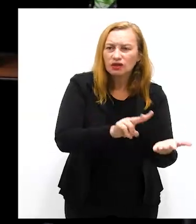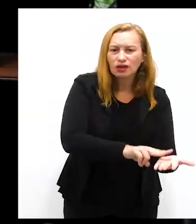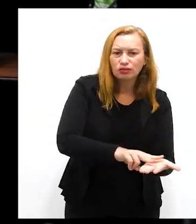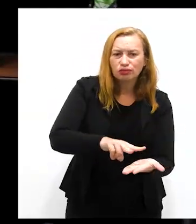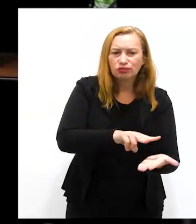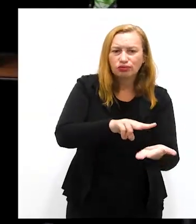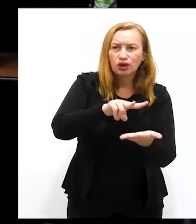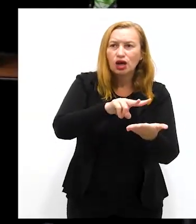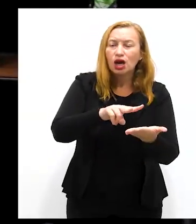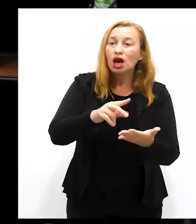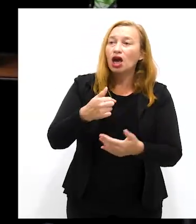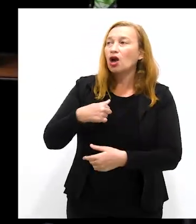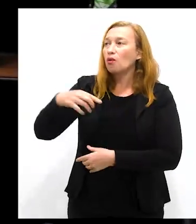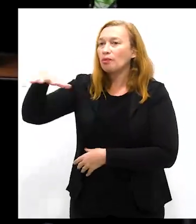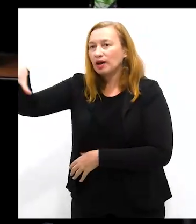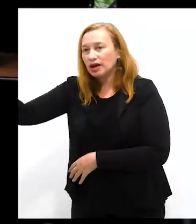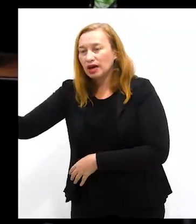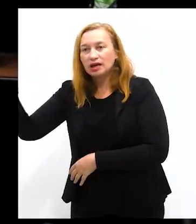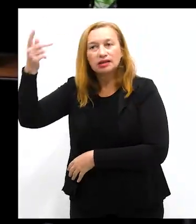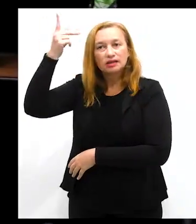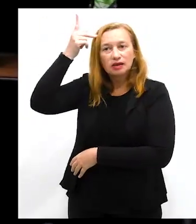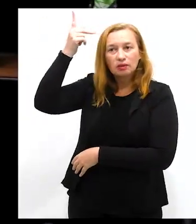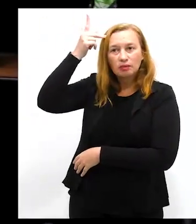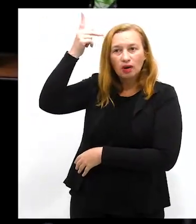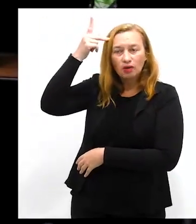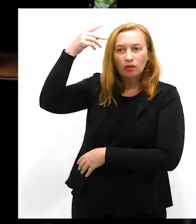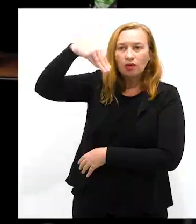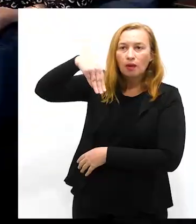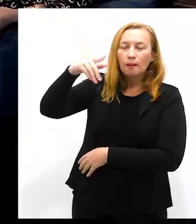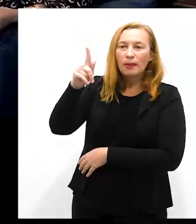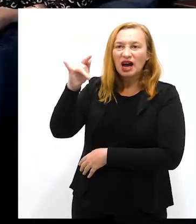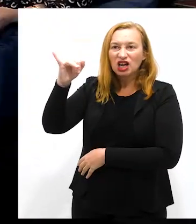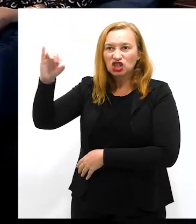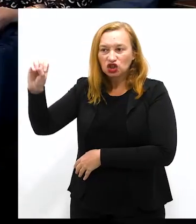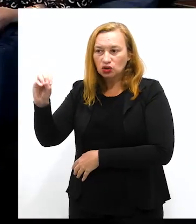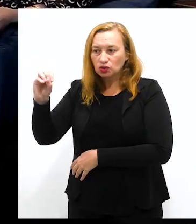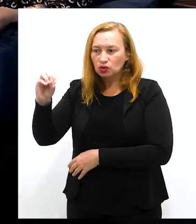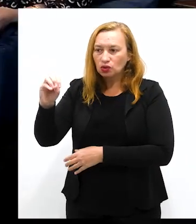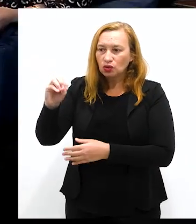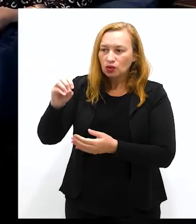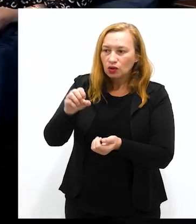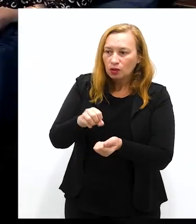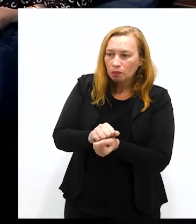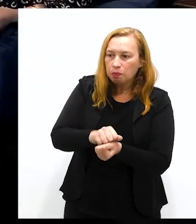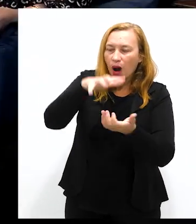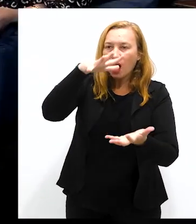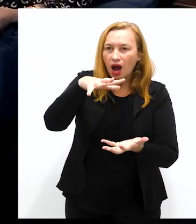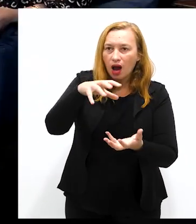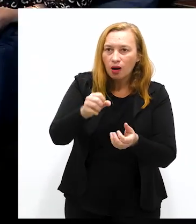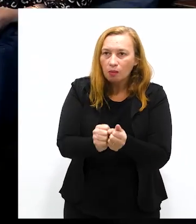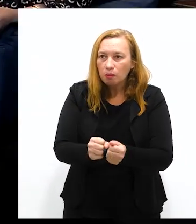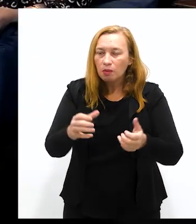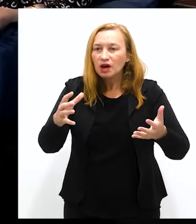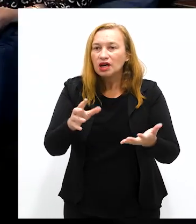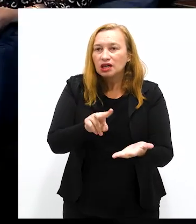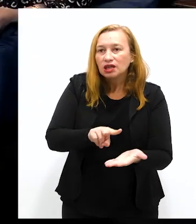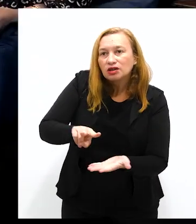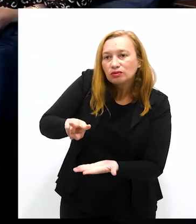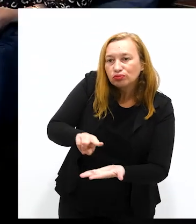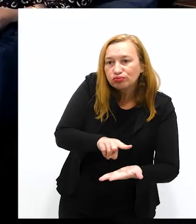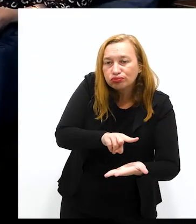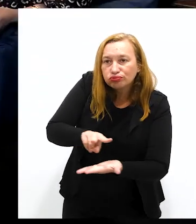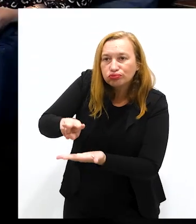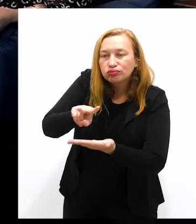E eu trouxe um mágico de São Paulo. Para levitar ele? E ele levitou. A plateia delirava. Eu tinha umas 5 mil